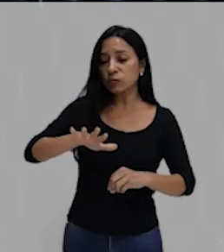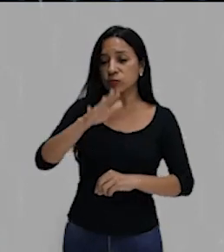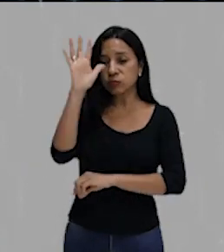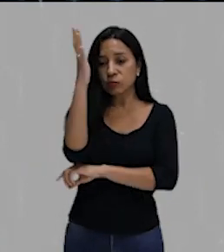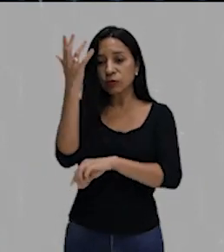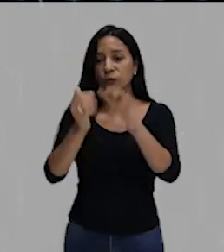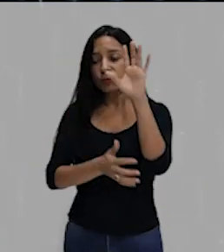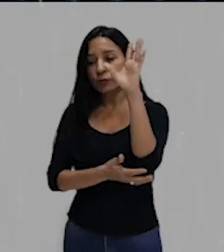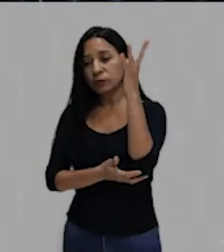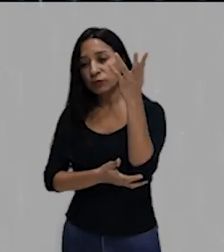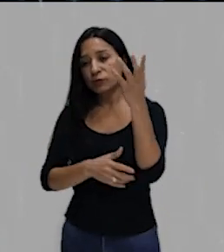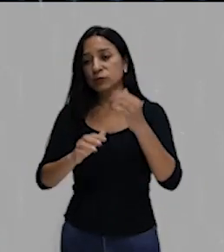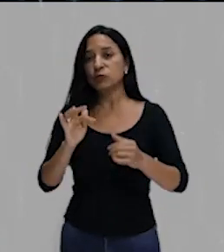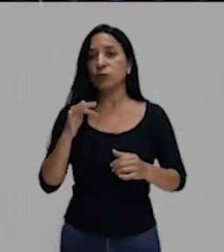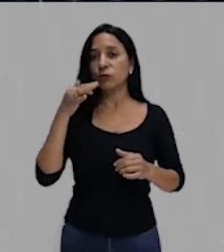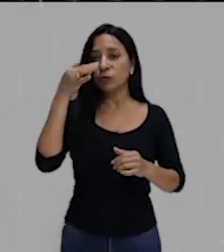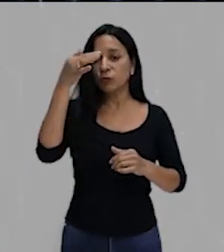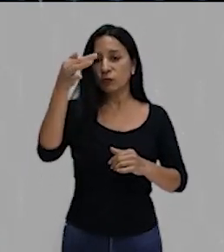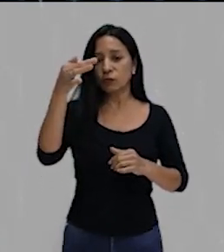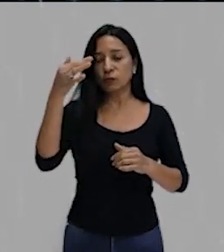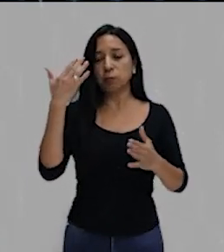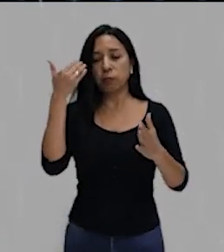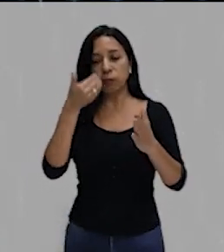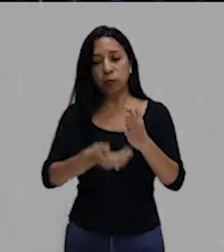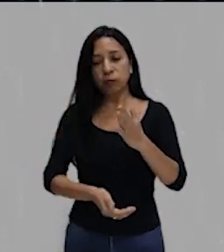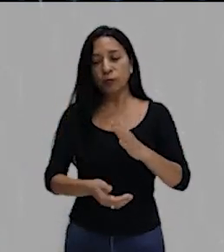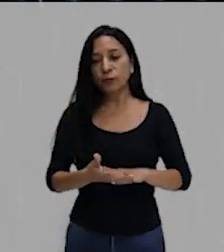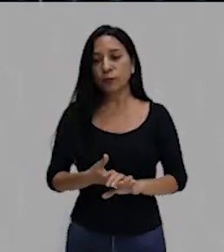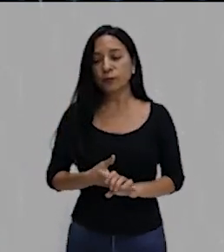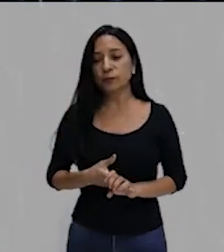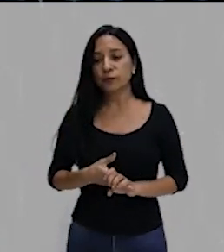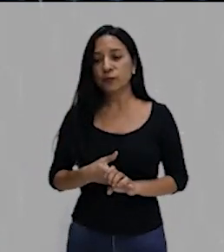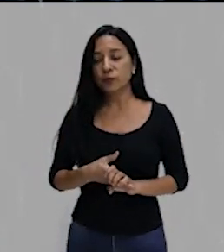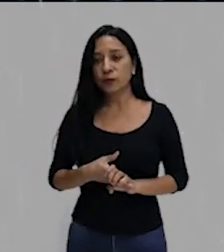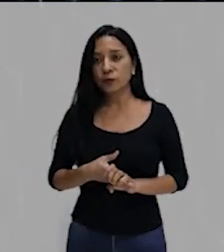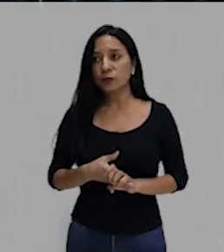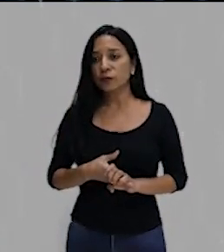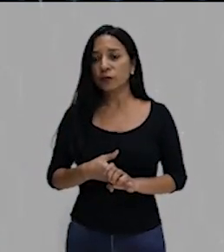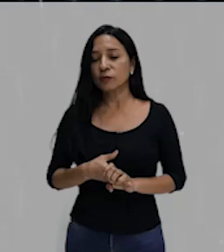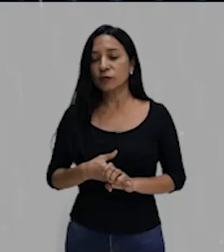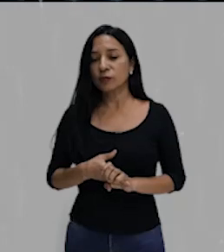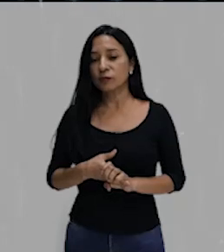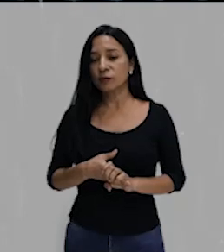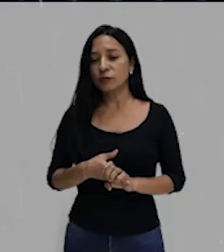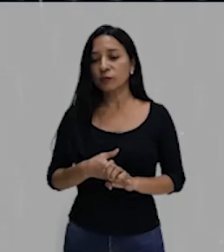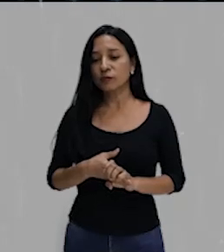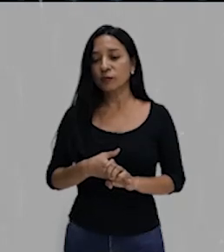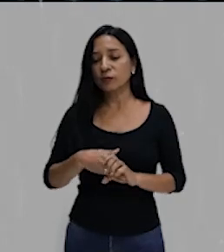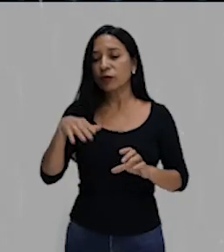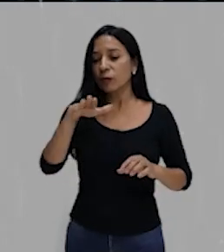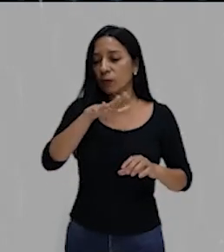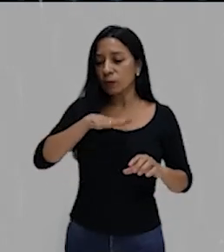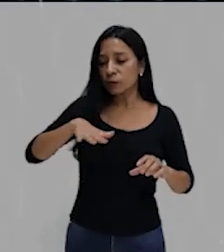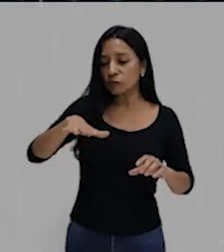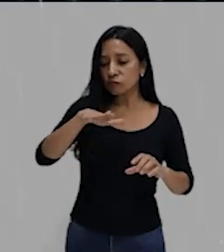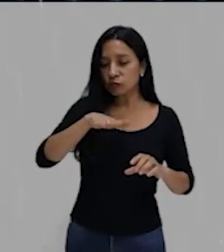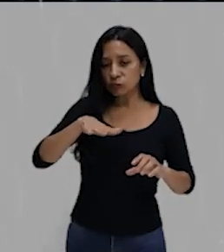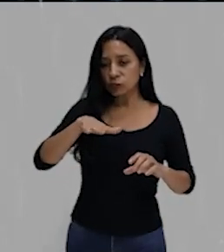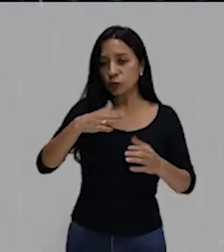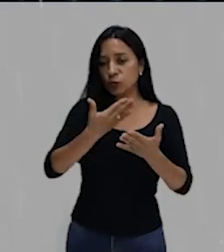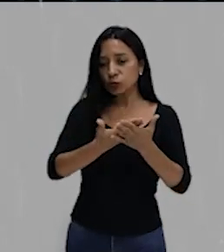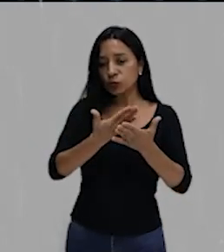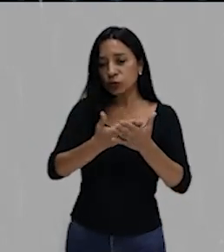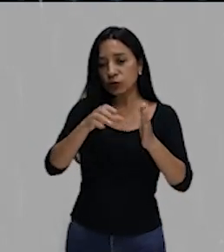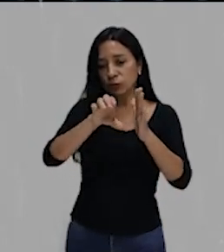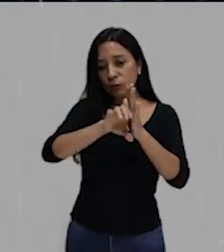levando para uma futura destruição? Nós estamos dentro de um conteúdo da biologia chamado